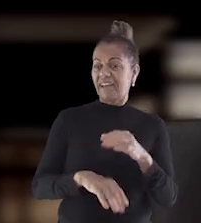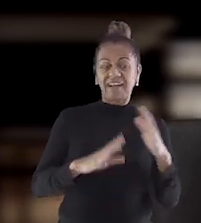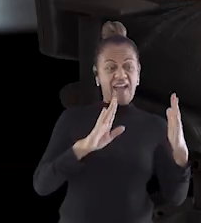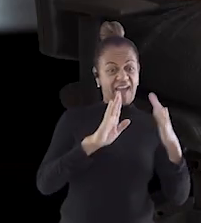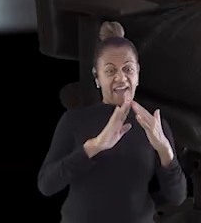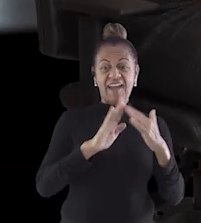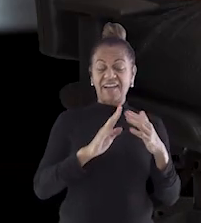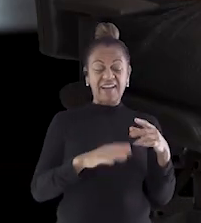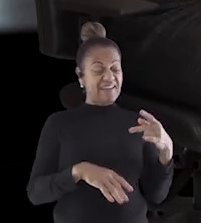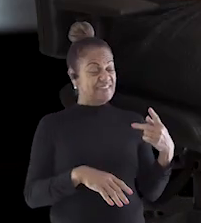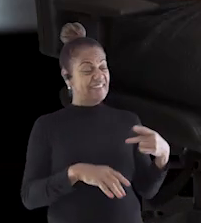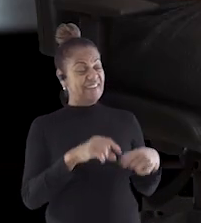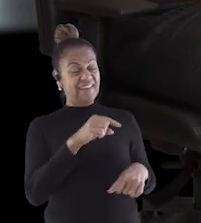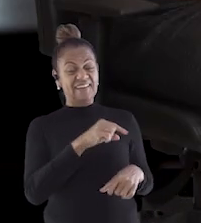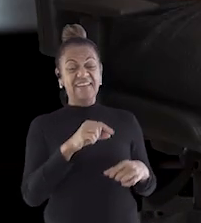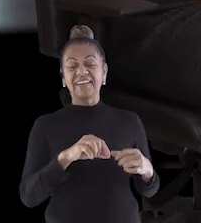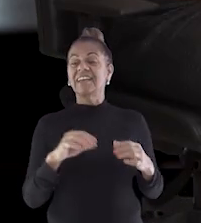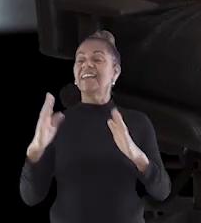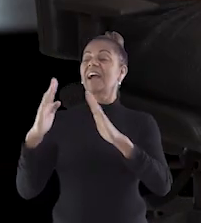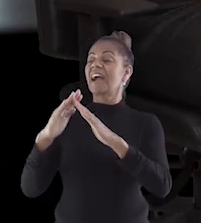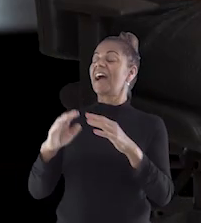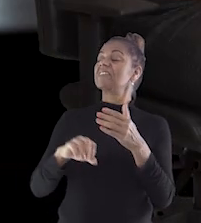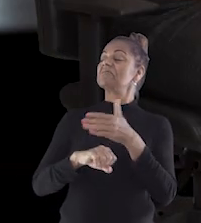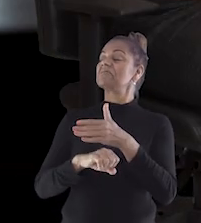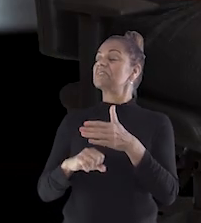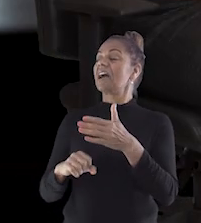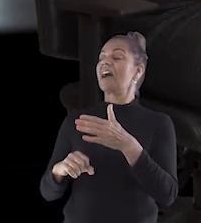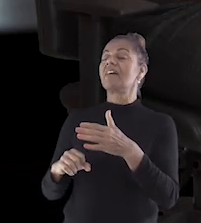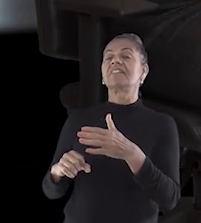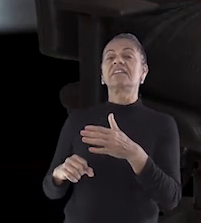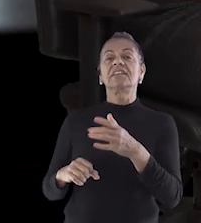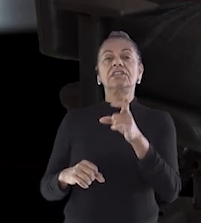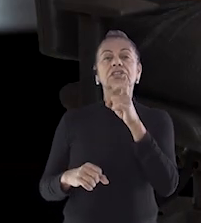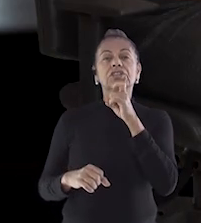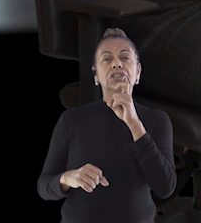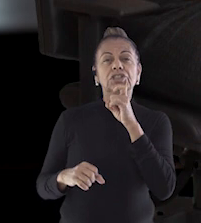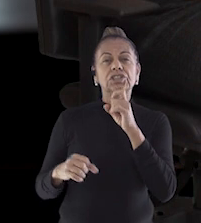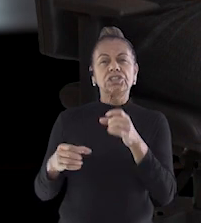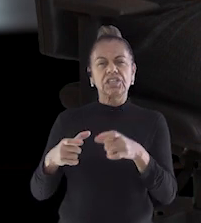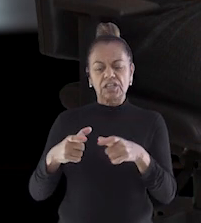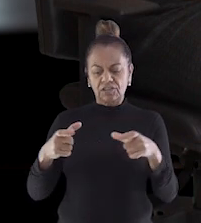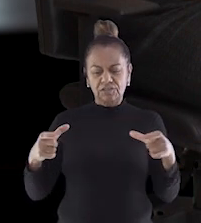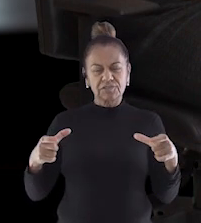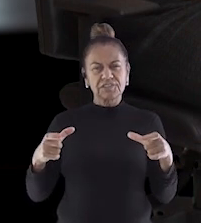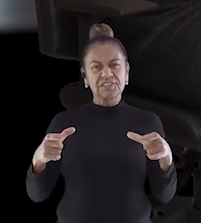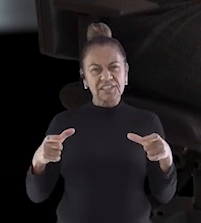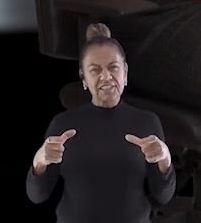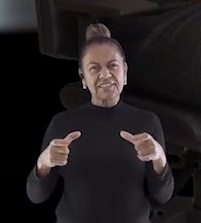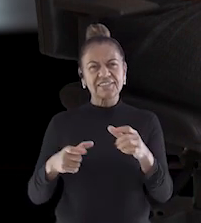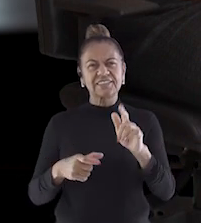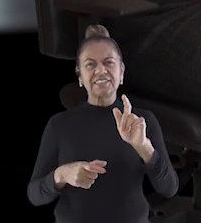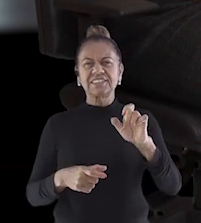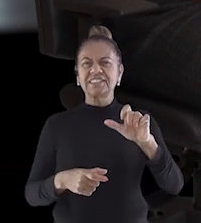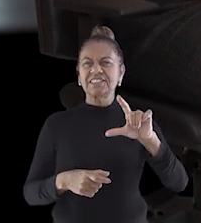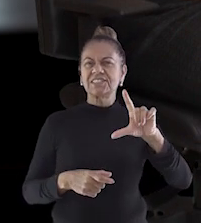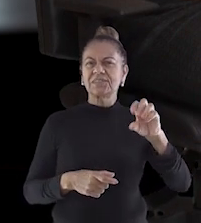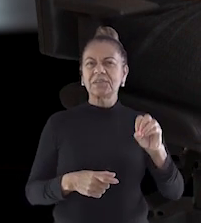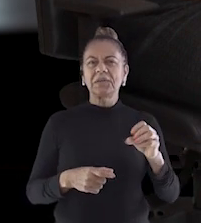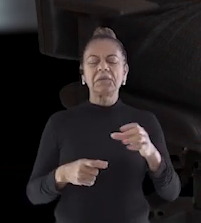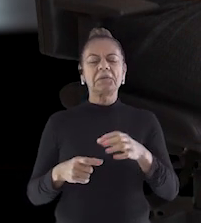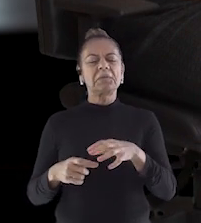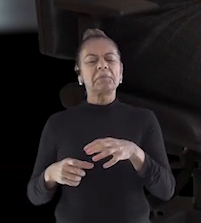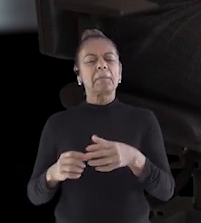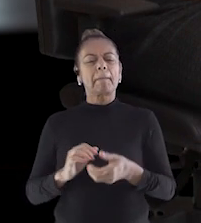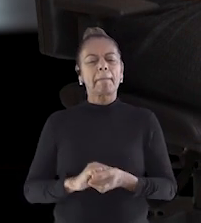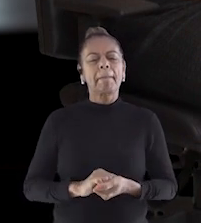gelo nas casas dos vizinhos, na casa dele mesmo, quantas vezes? Você lembra, Marquinhos? Nós ia lá, pegava gelo.